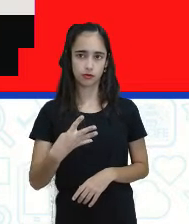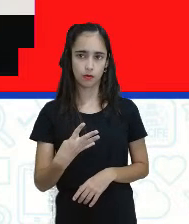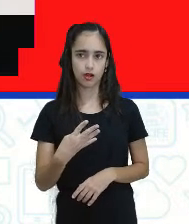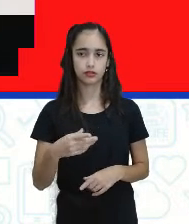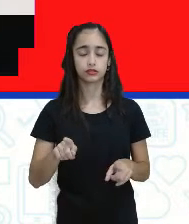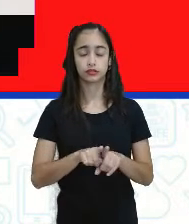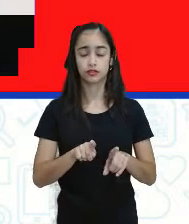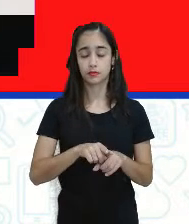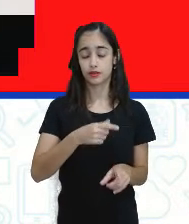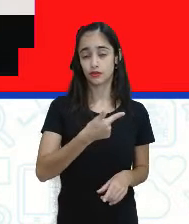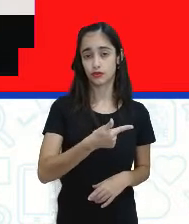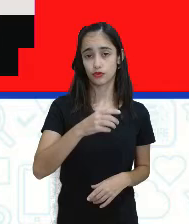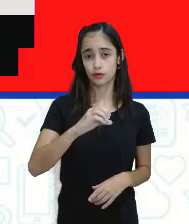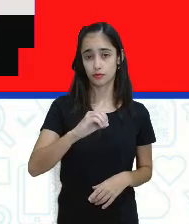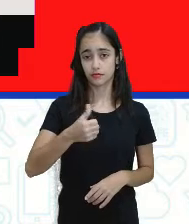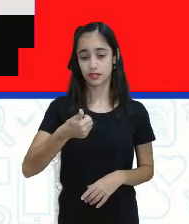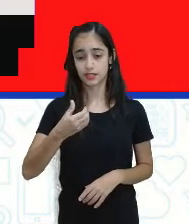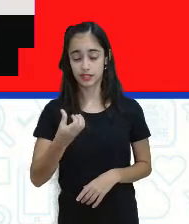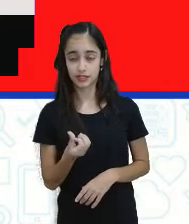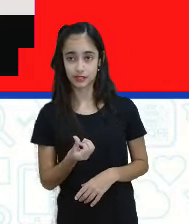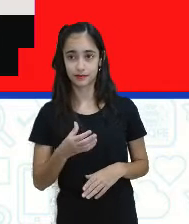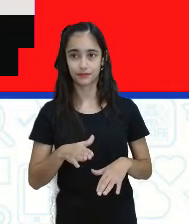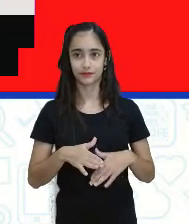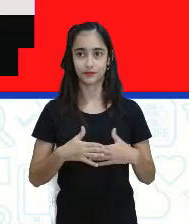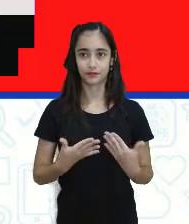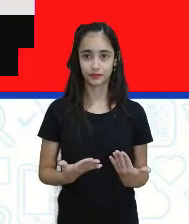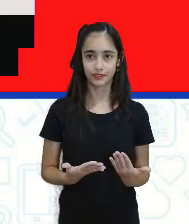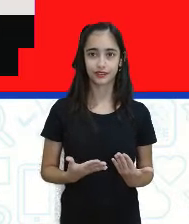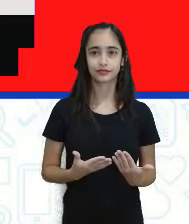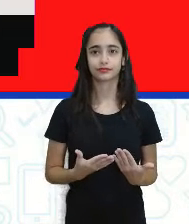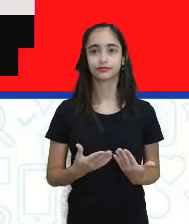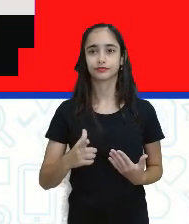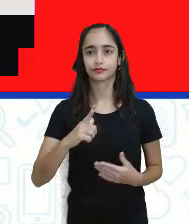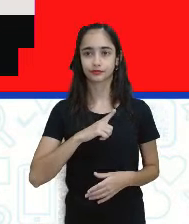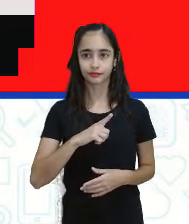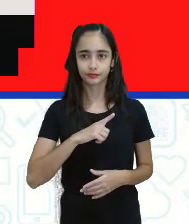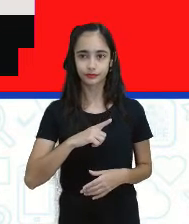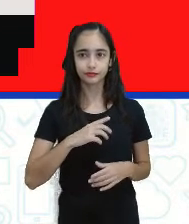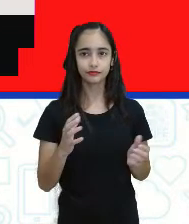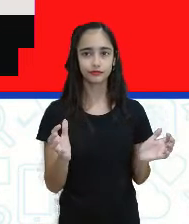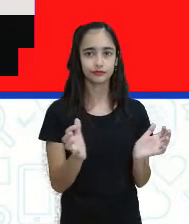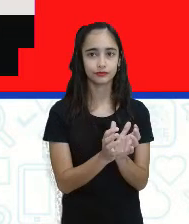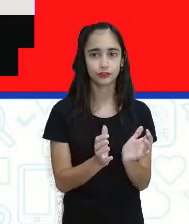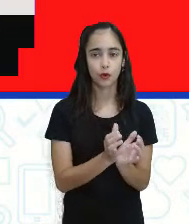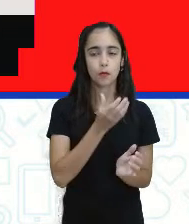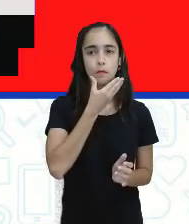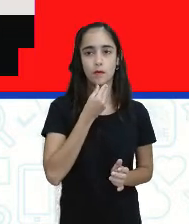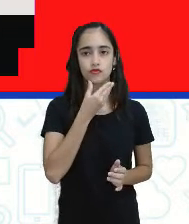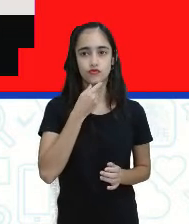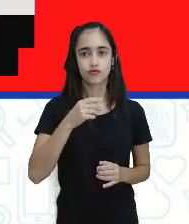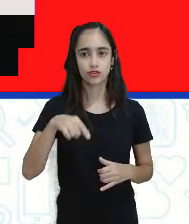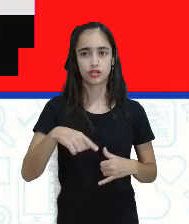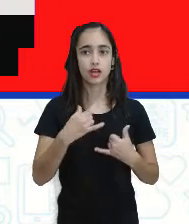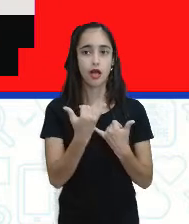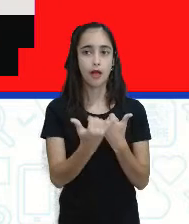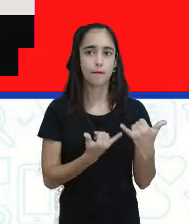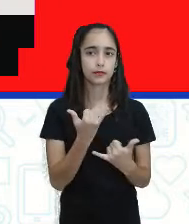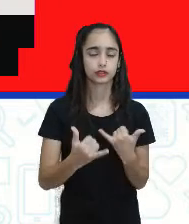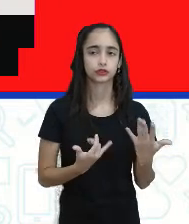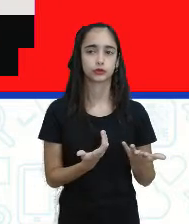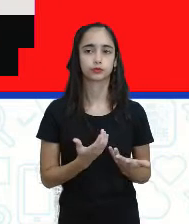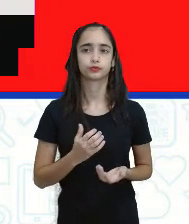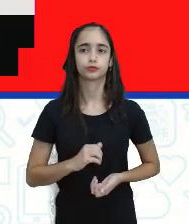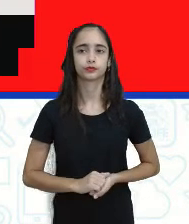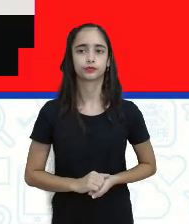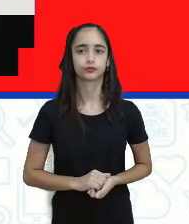Atenas e Rio, né? Aqui no Rio, quando a gente teve a Olimpíada aqui no Brasil.